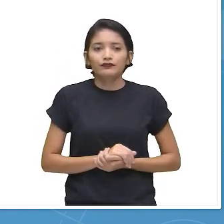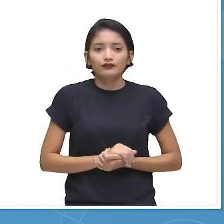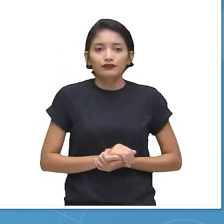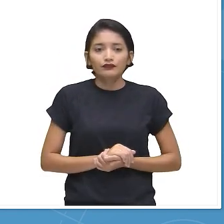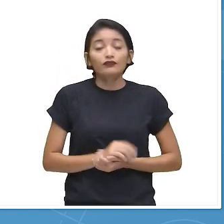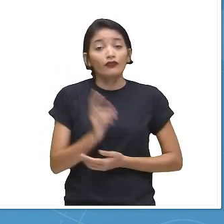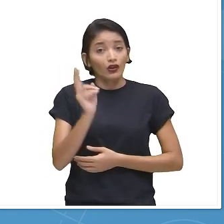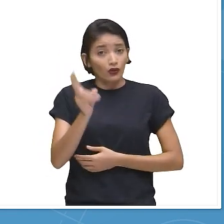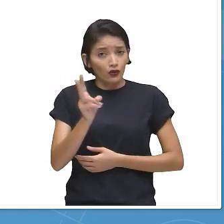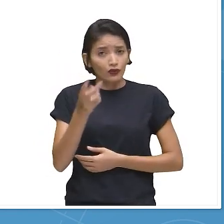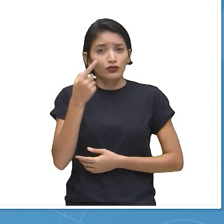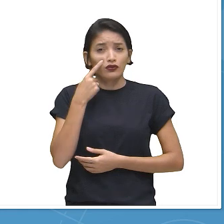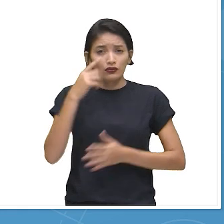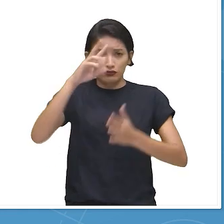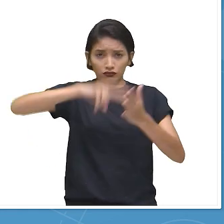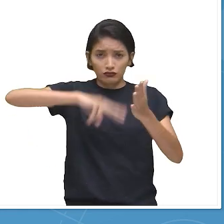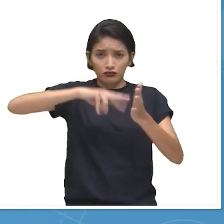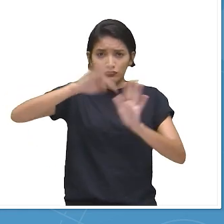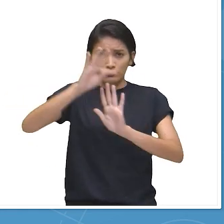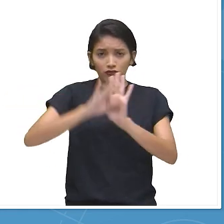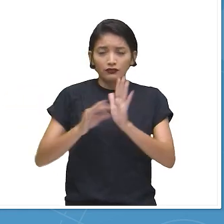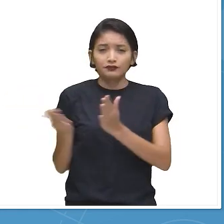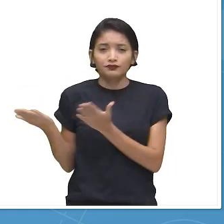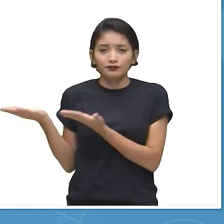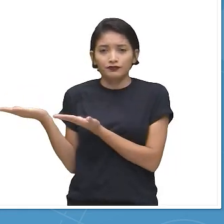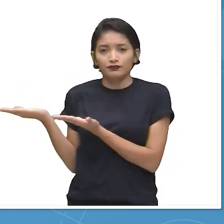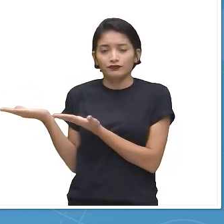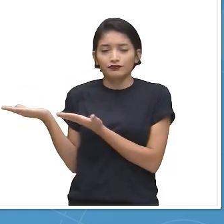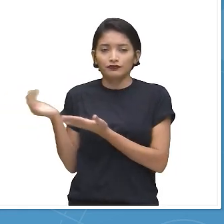vamos ver como estás tu?